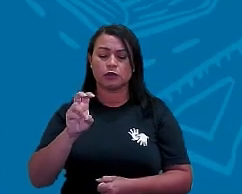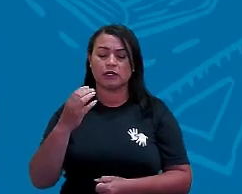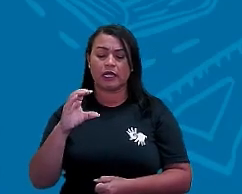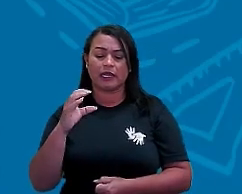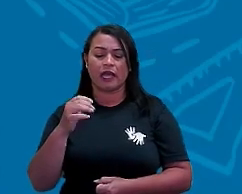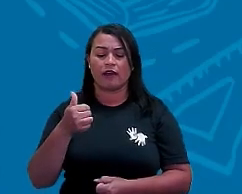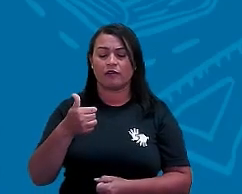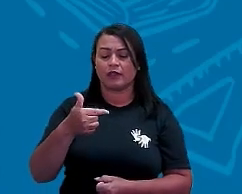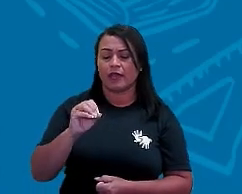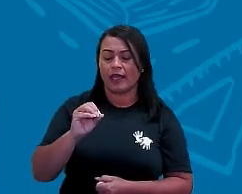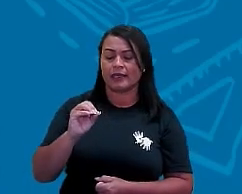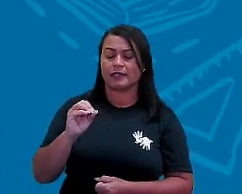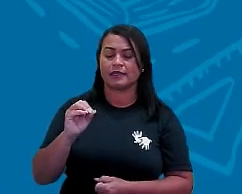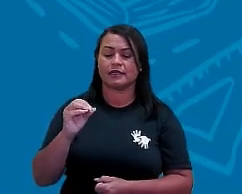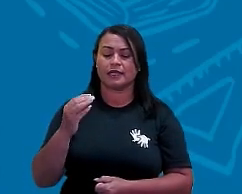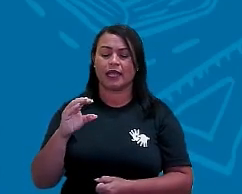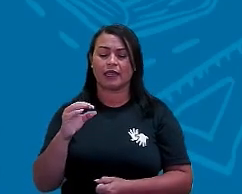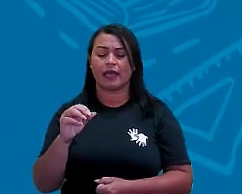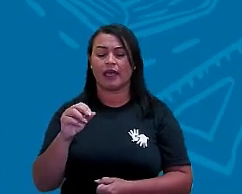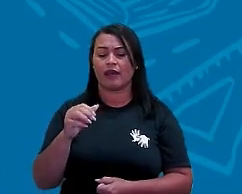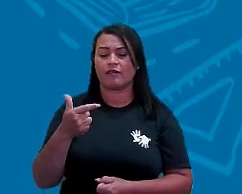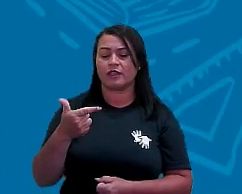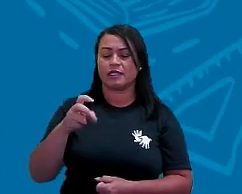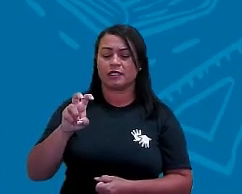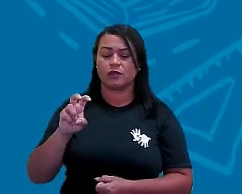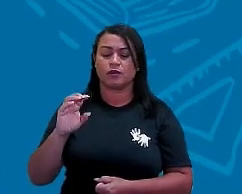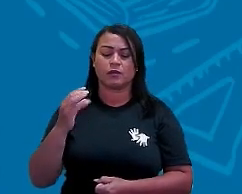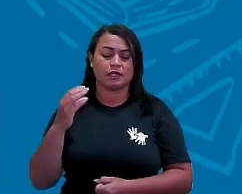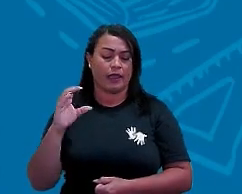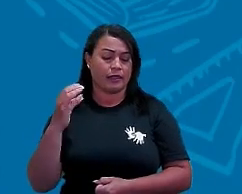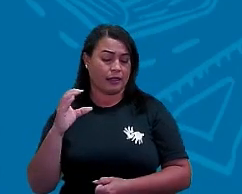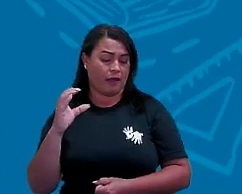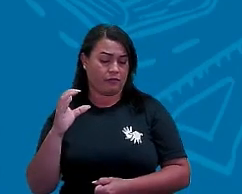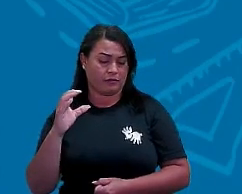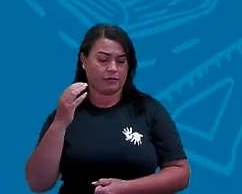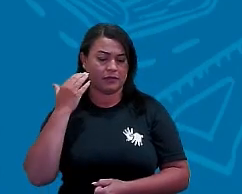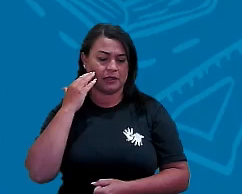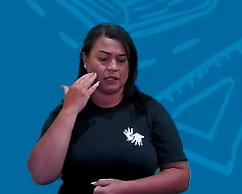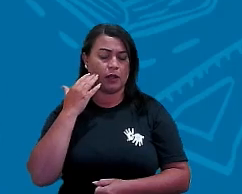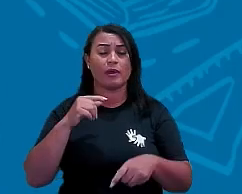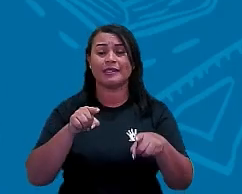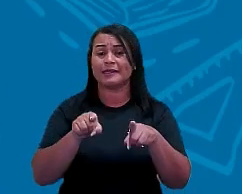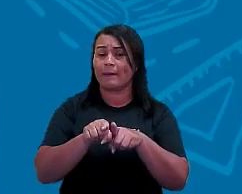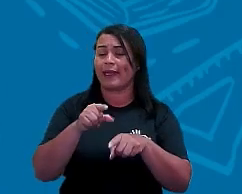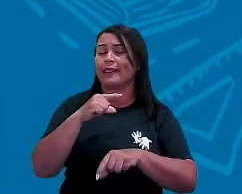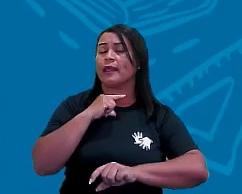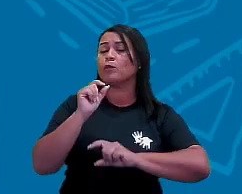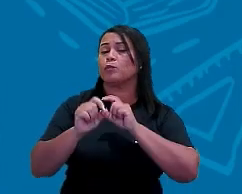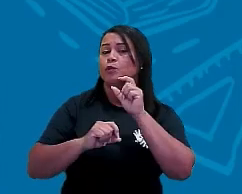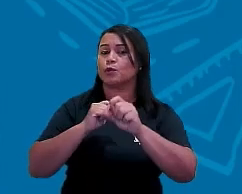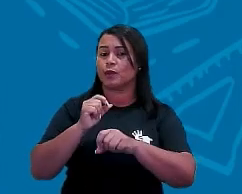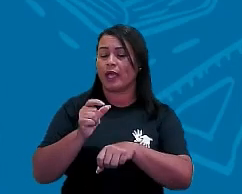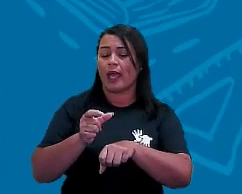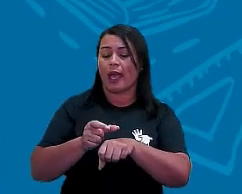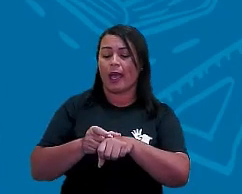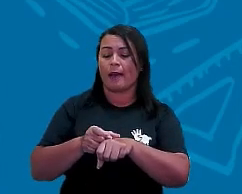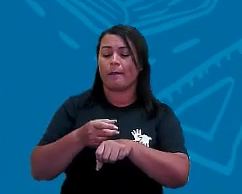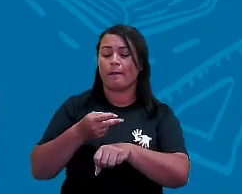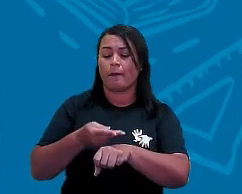25 centavos, que a gente chama de centavos. Mas aí a gente também tem a moedinha